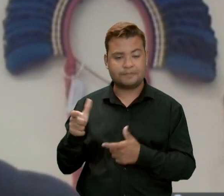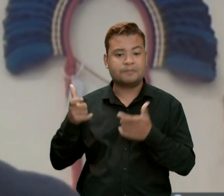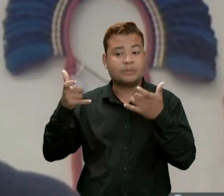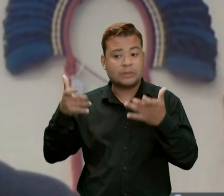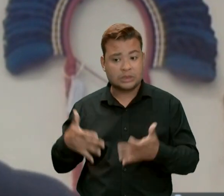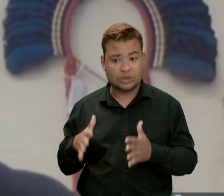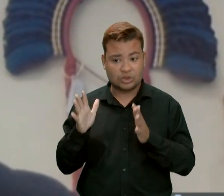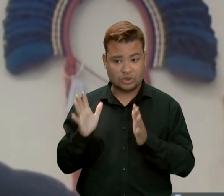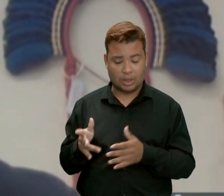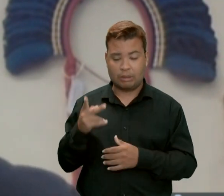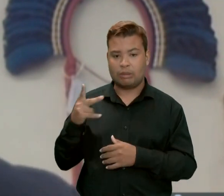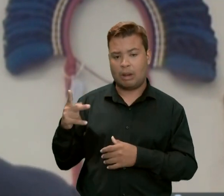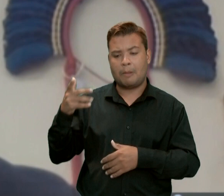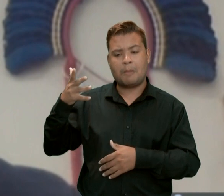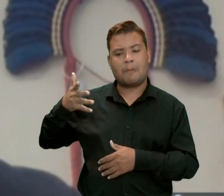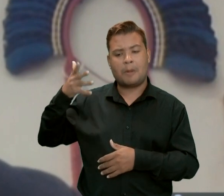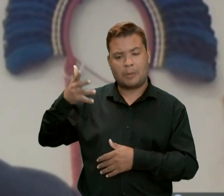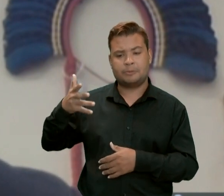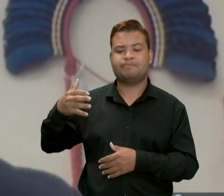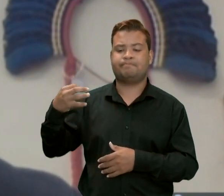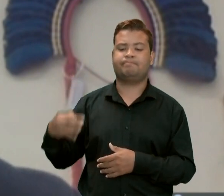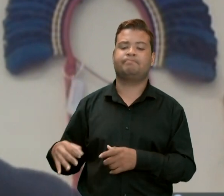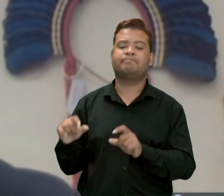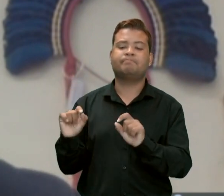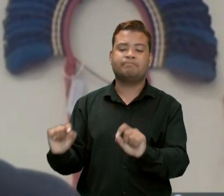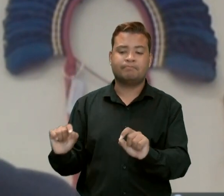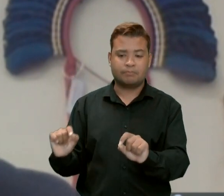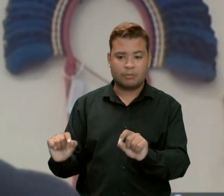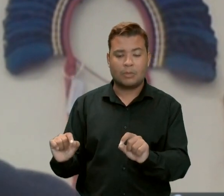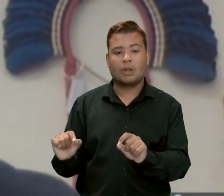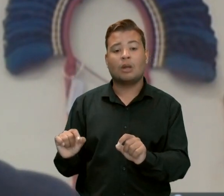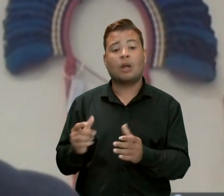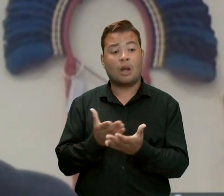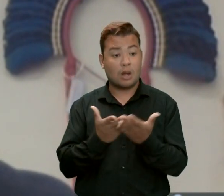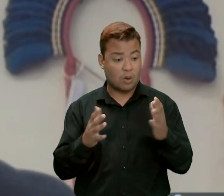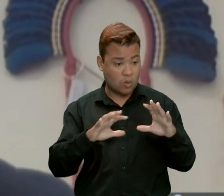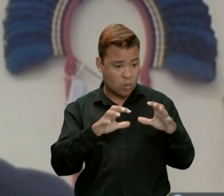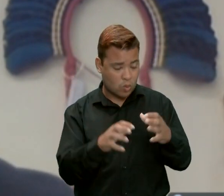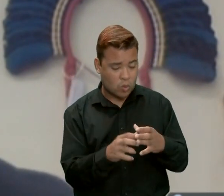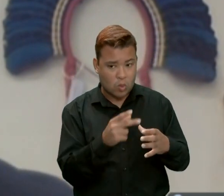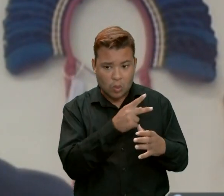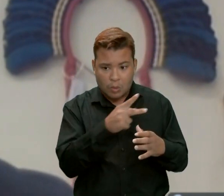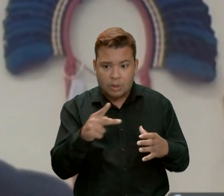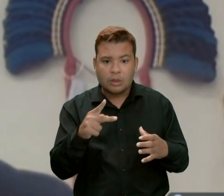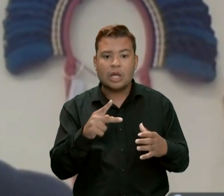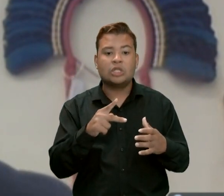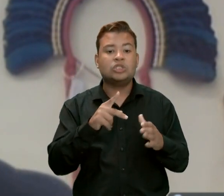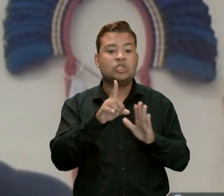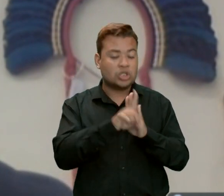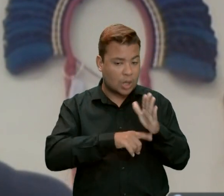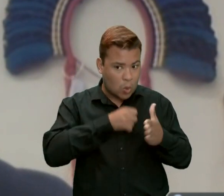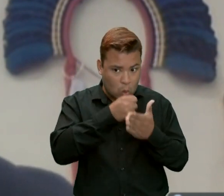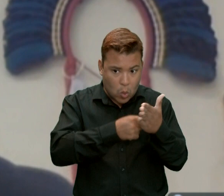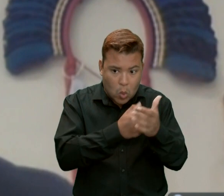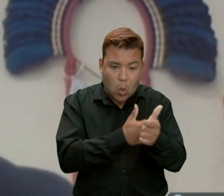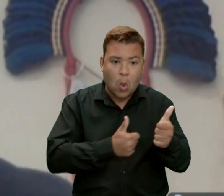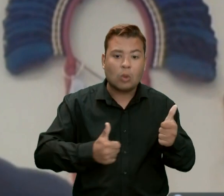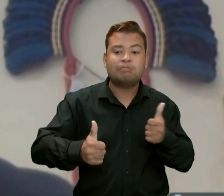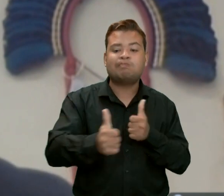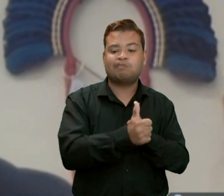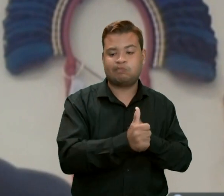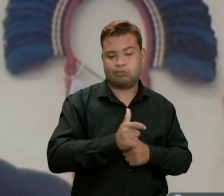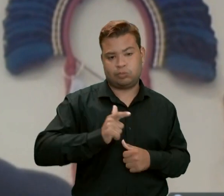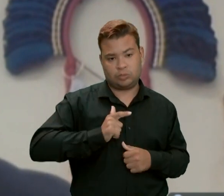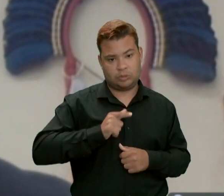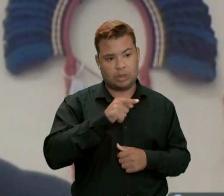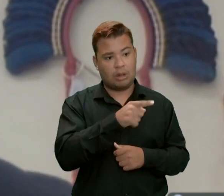na fala dela, é de reconhecer exatamente o protagonismo desses grupos na luta pelos seus direitos, na defesa de